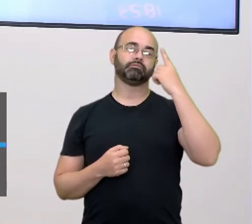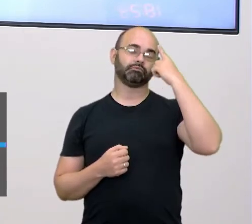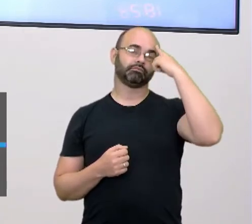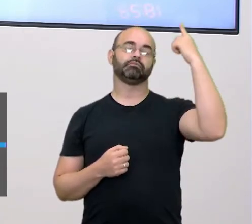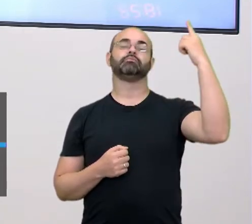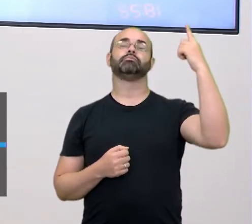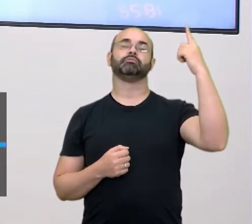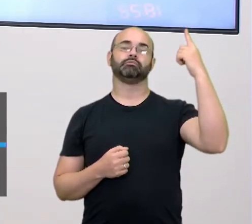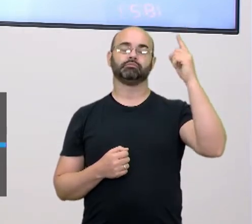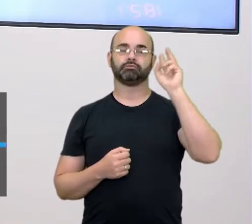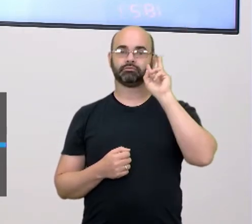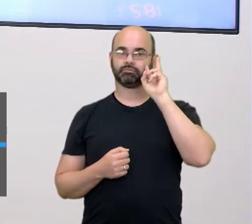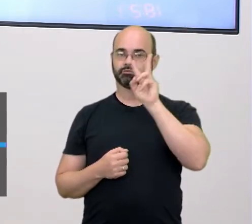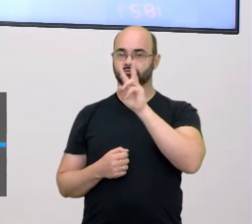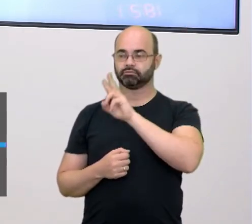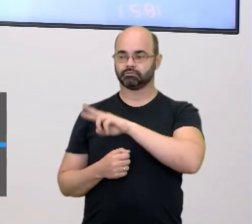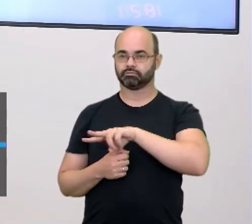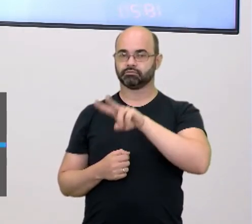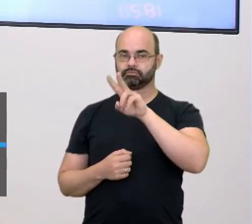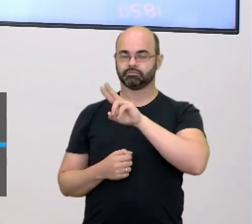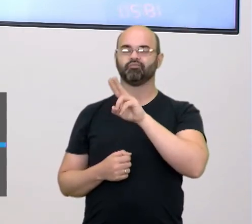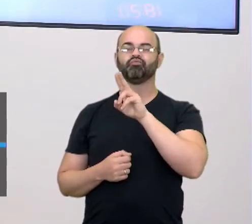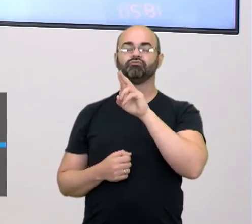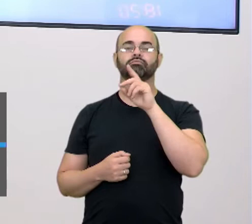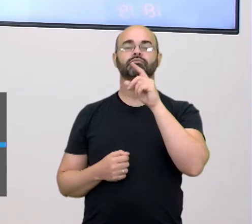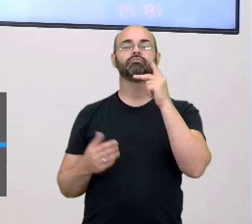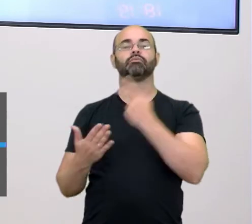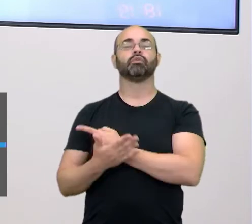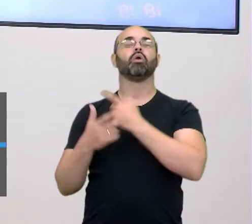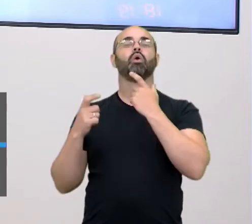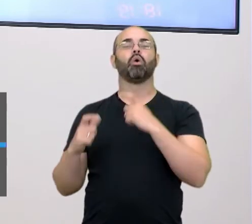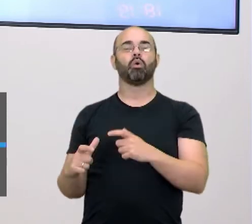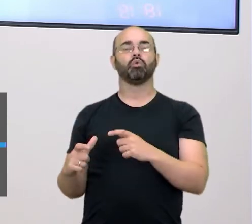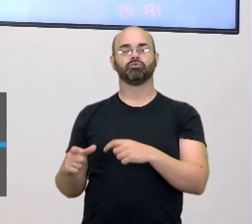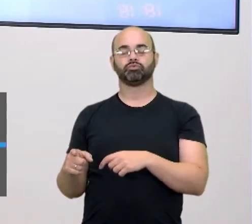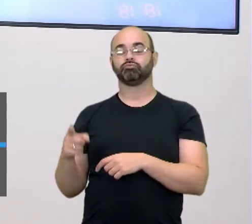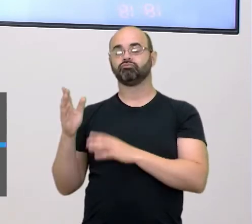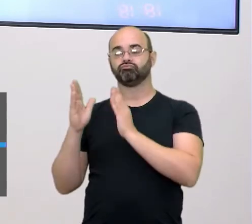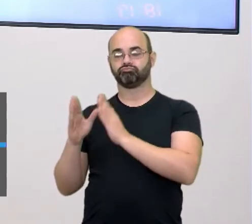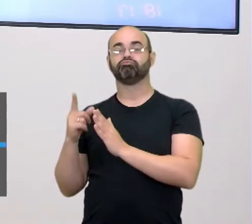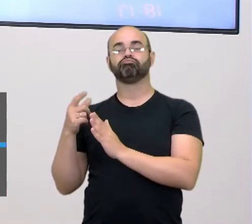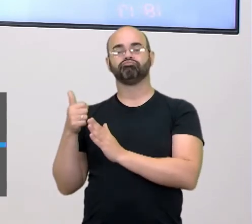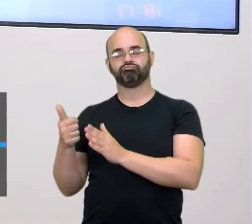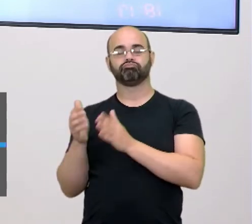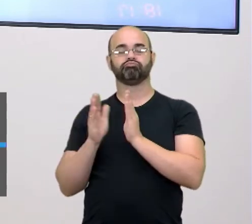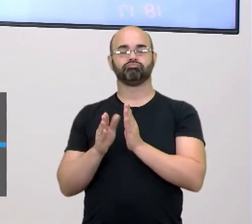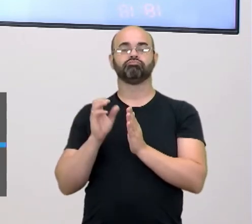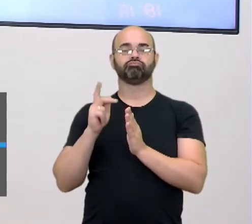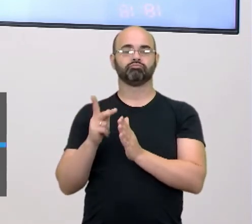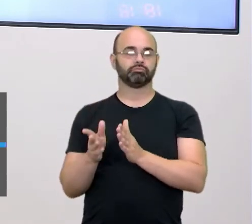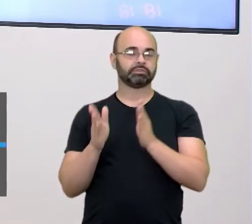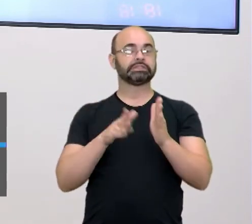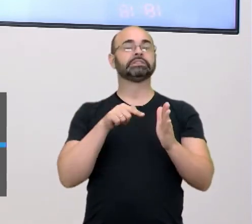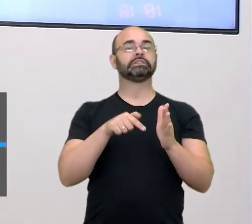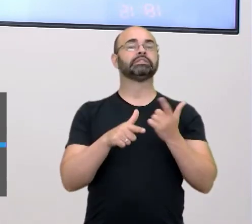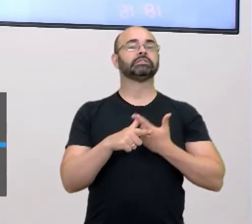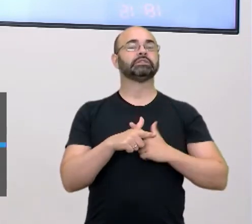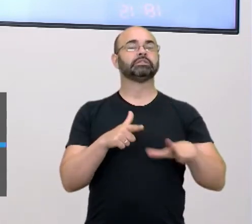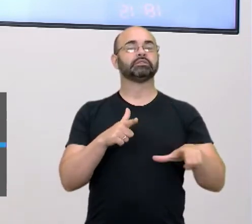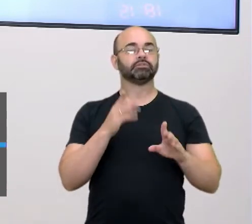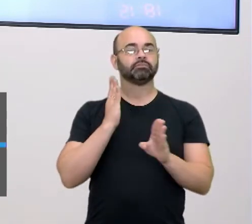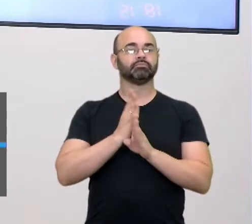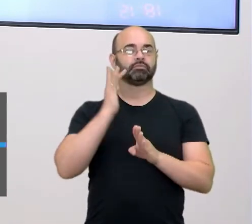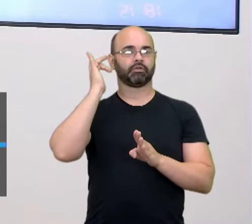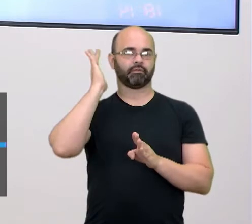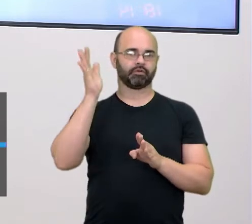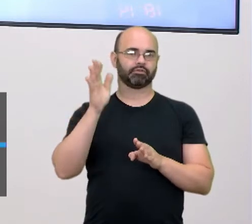né, você ter visualmente, entender onde que aconteceu aquele problema no meio do processo. É como se fosse um